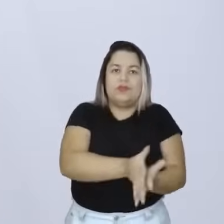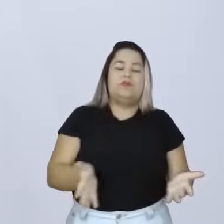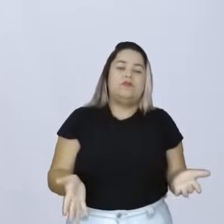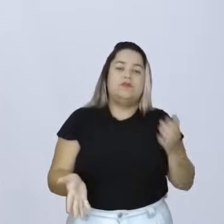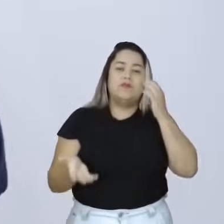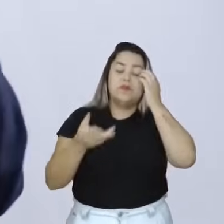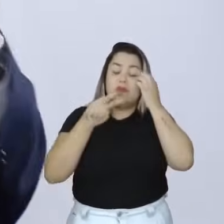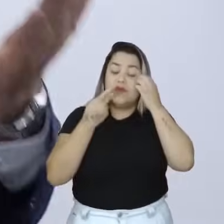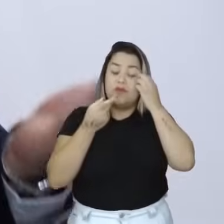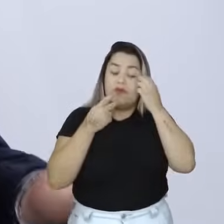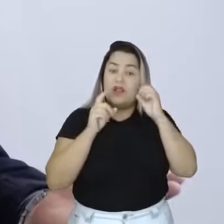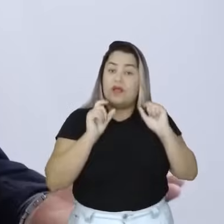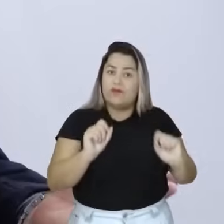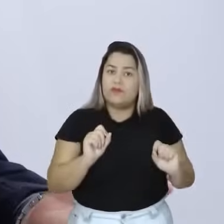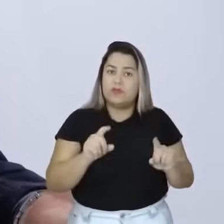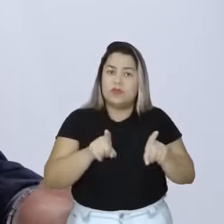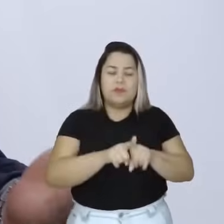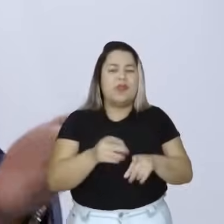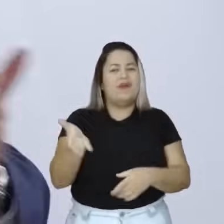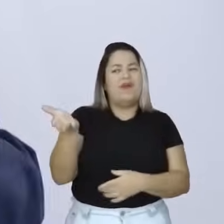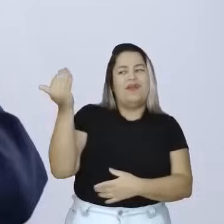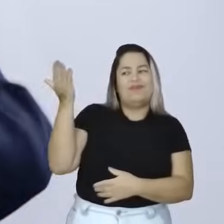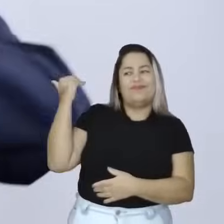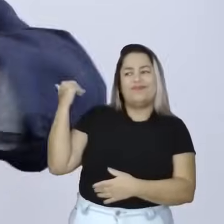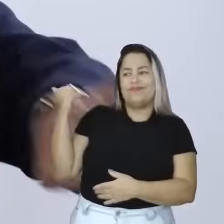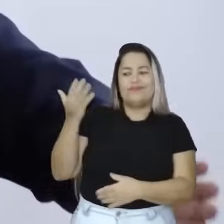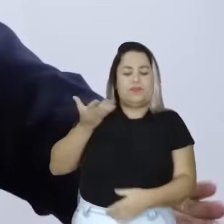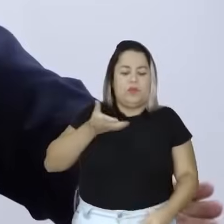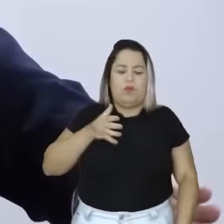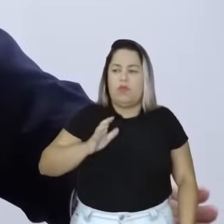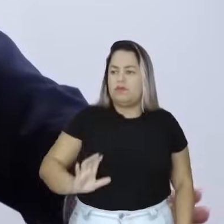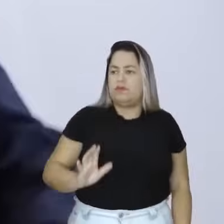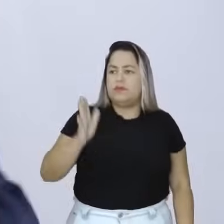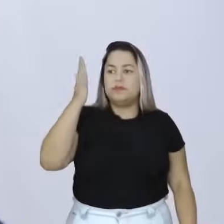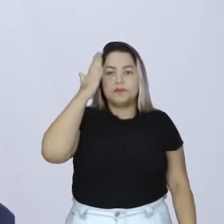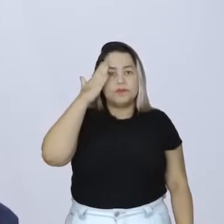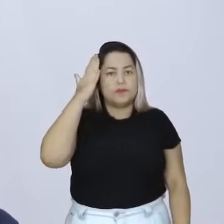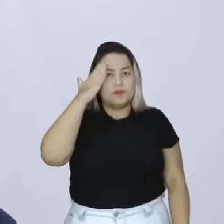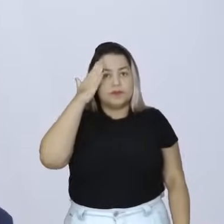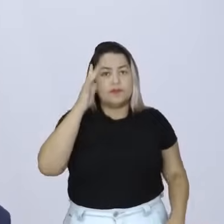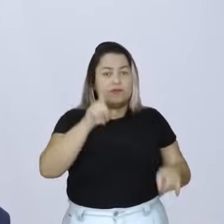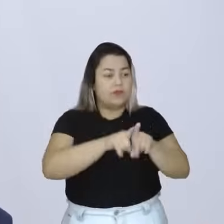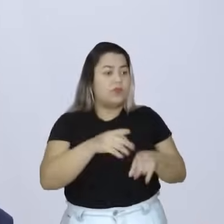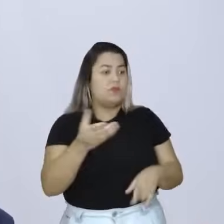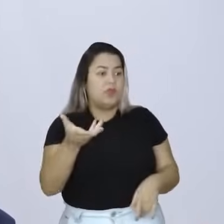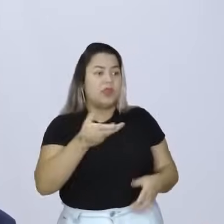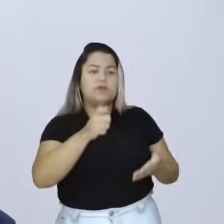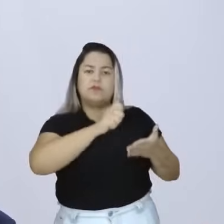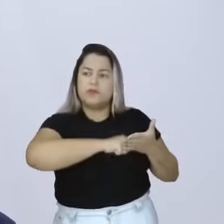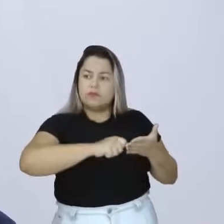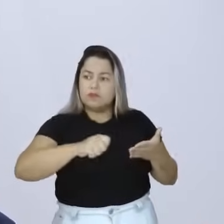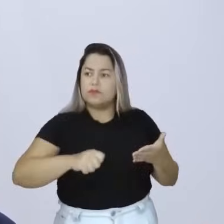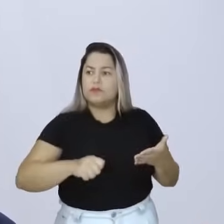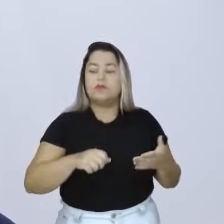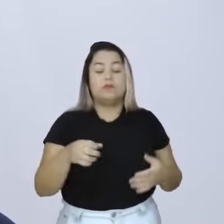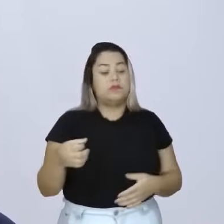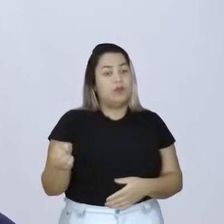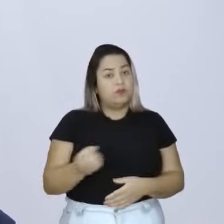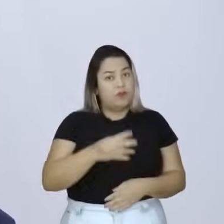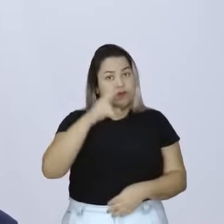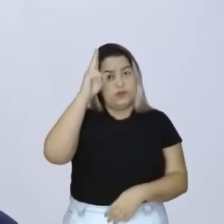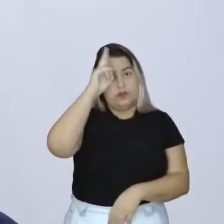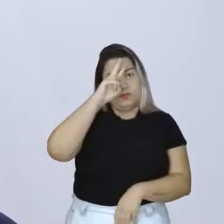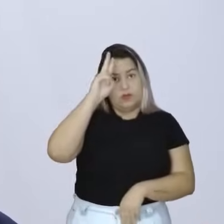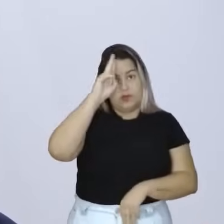dissemos, olha, isso aqui faz parte do passado, nós não queremos mais saber disso aqui. Nós queremos escrever uma nova história.